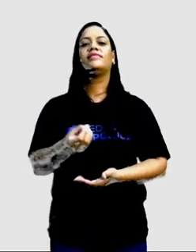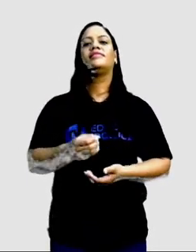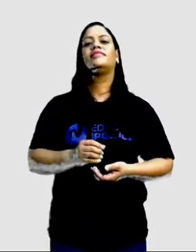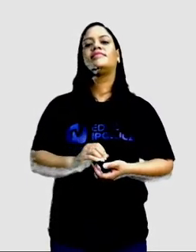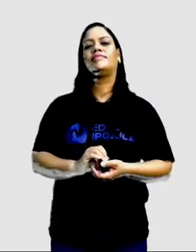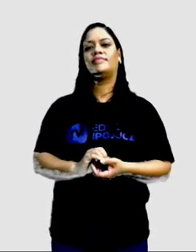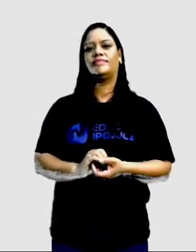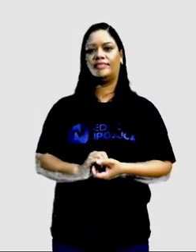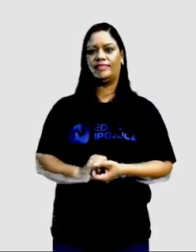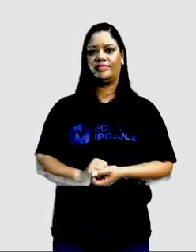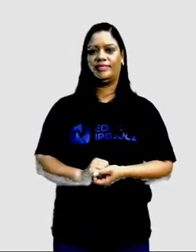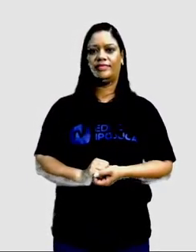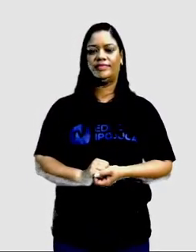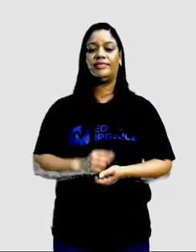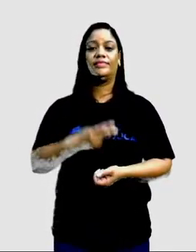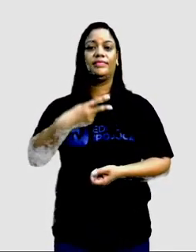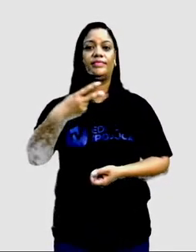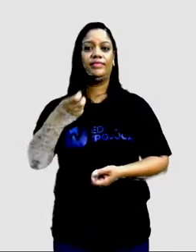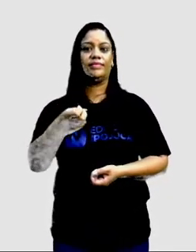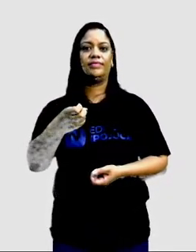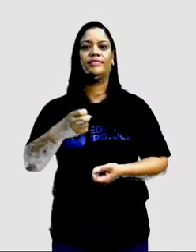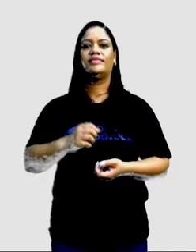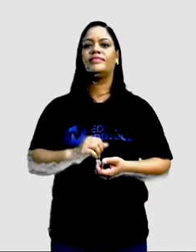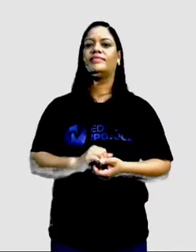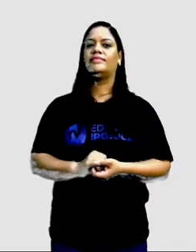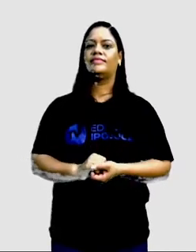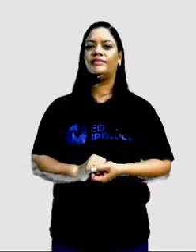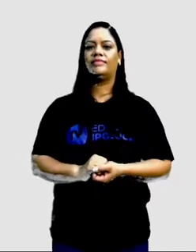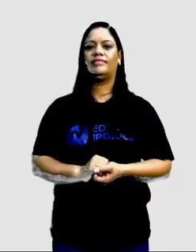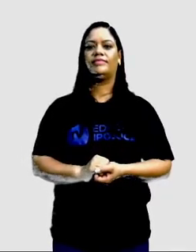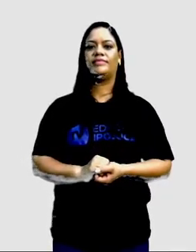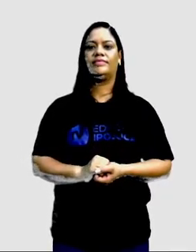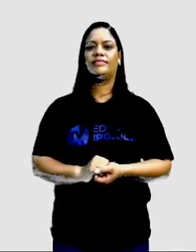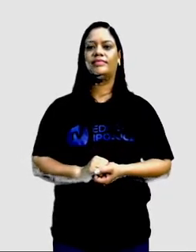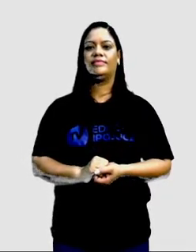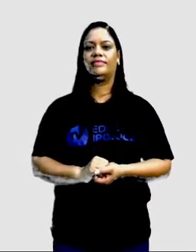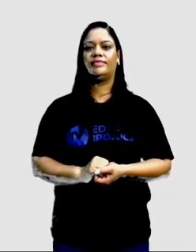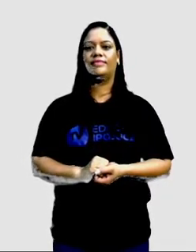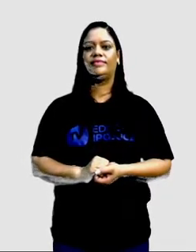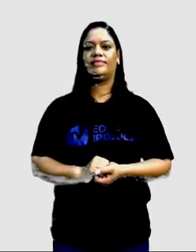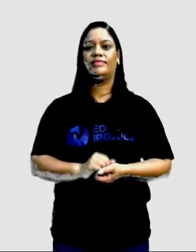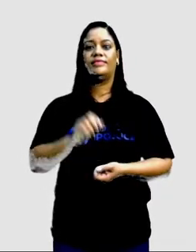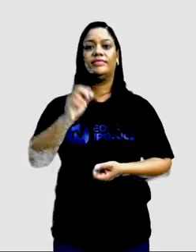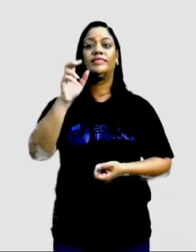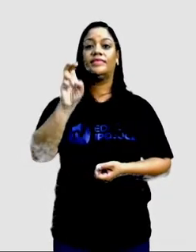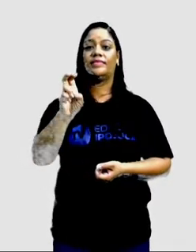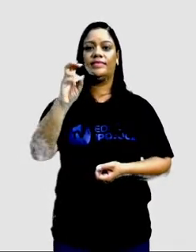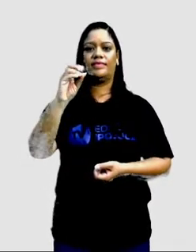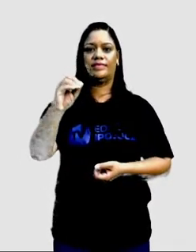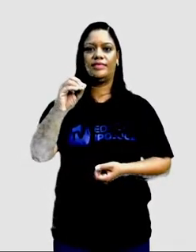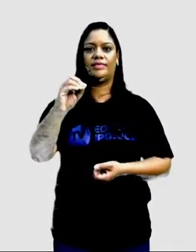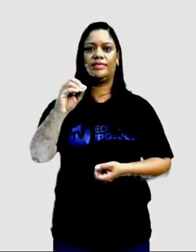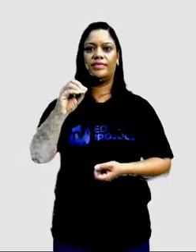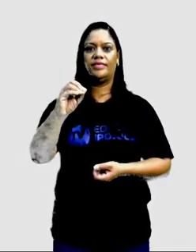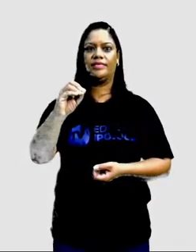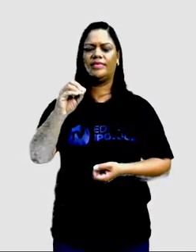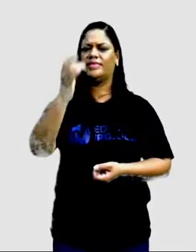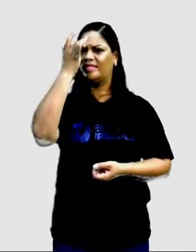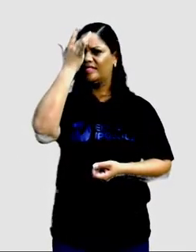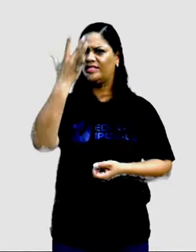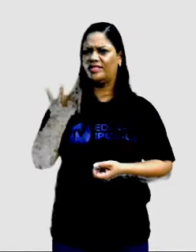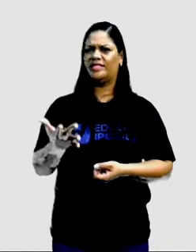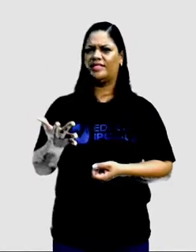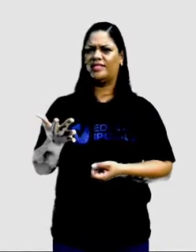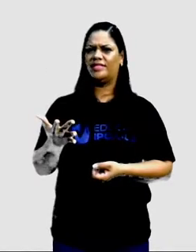multiplicando, 5 multiplicador. Então, 5 vezes 10 é igual a 50. Olha que coisa